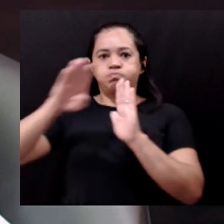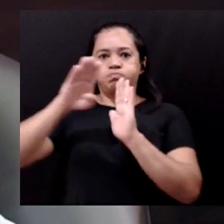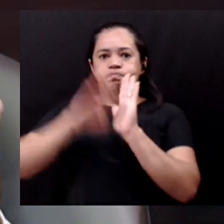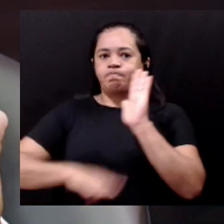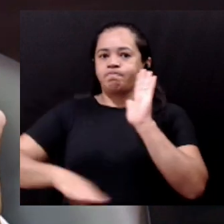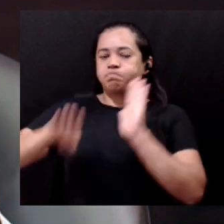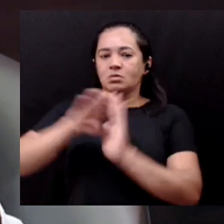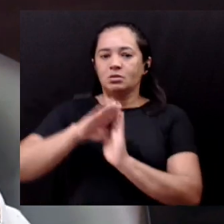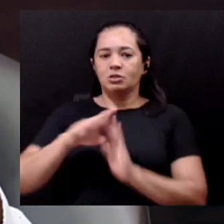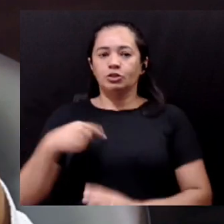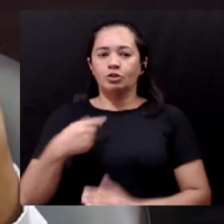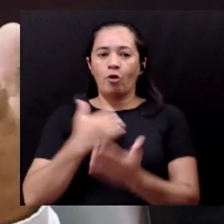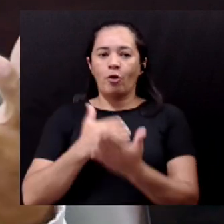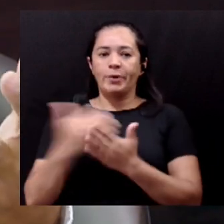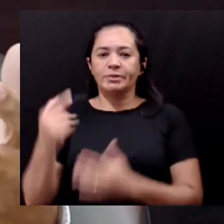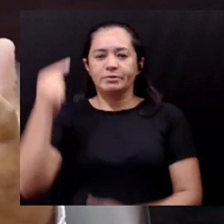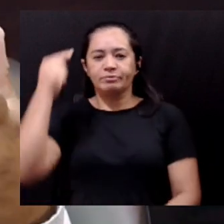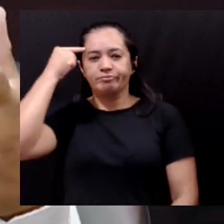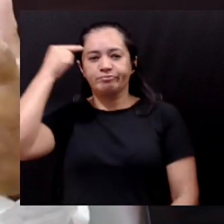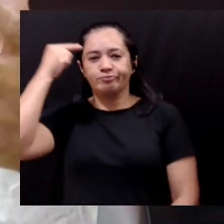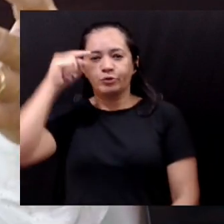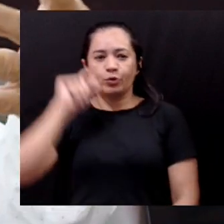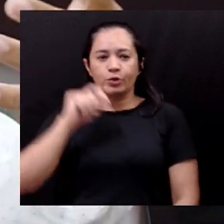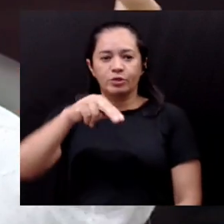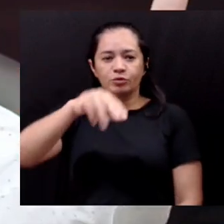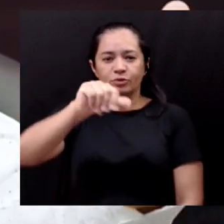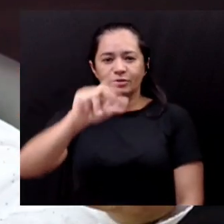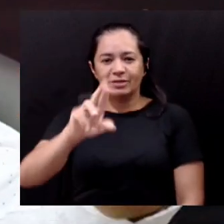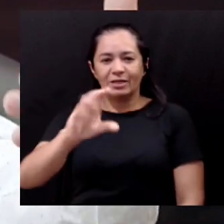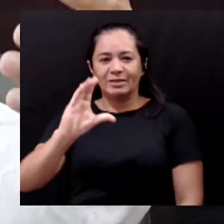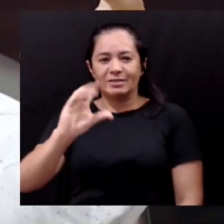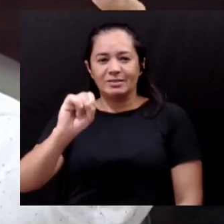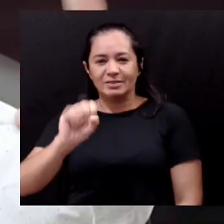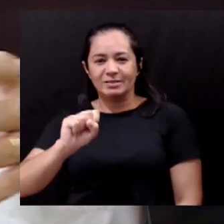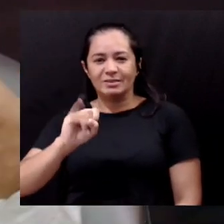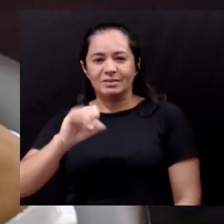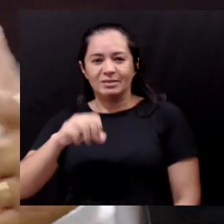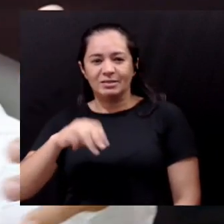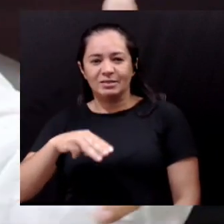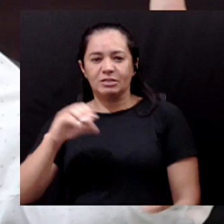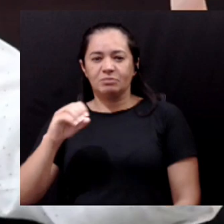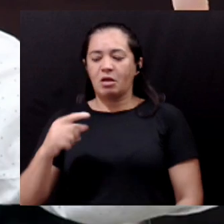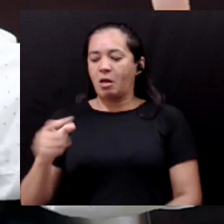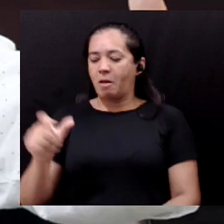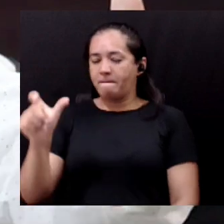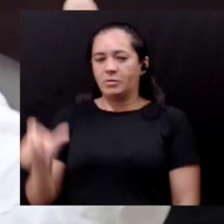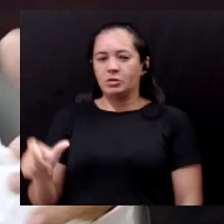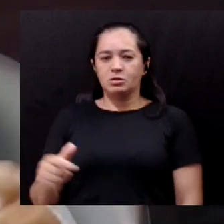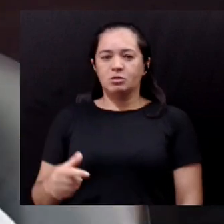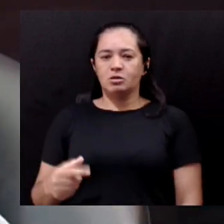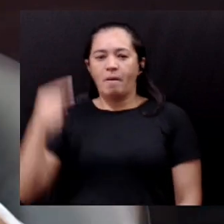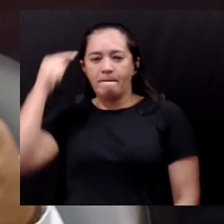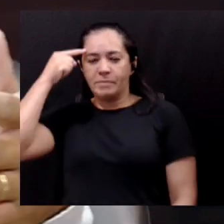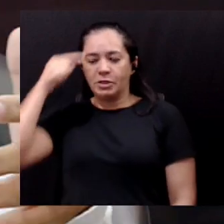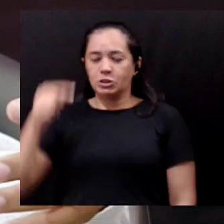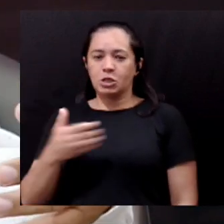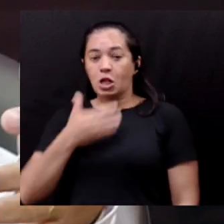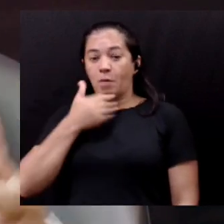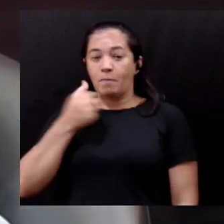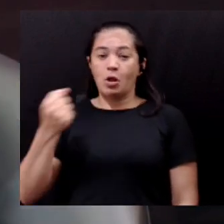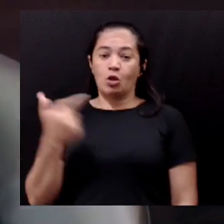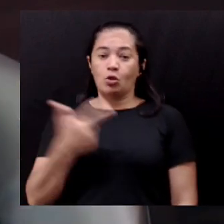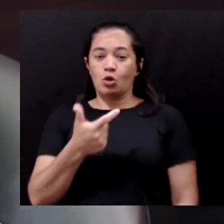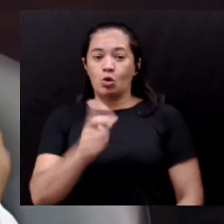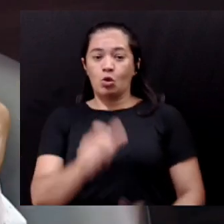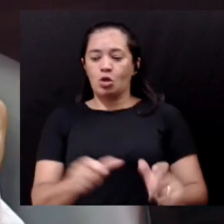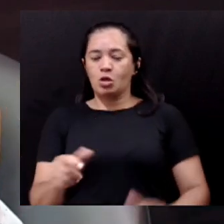do narcisismo, né, o ego inflado é aquele que se acha que é o que ele vai tomando espaço, né, onde ele chega ele vai